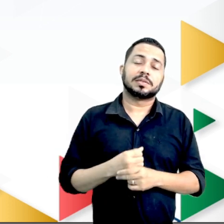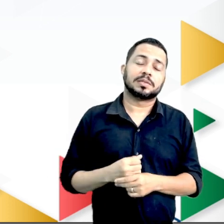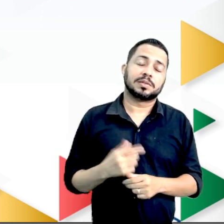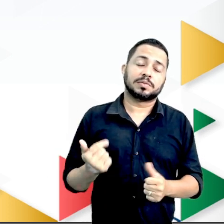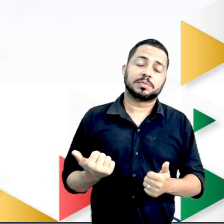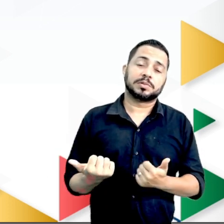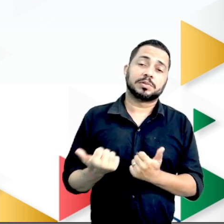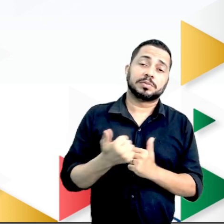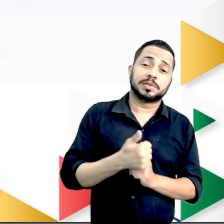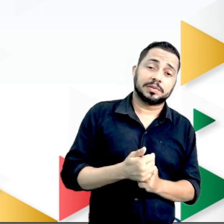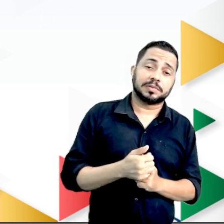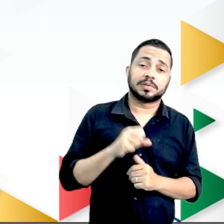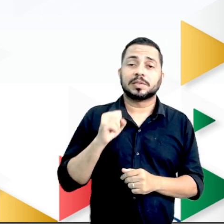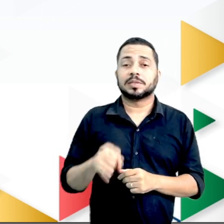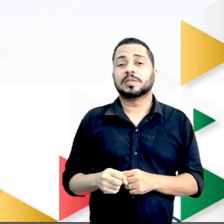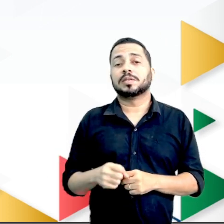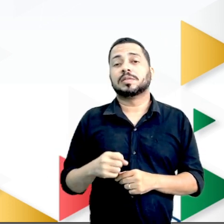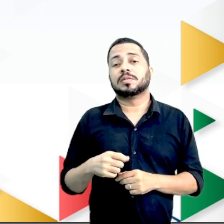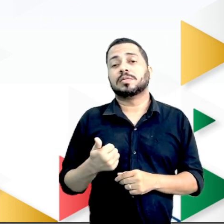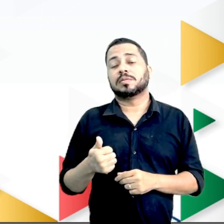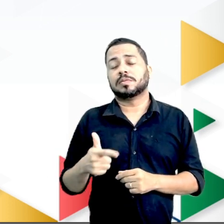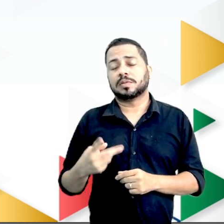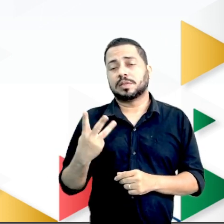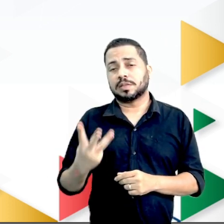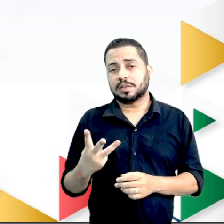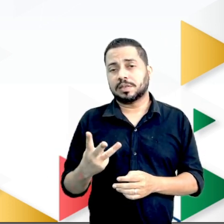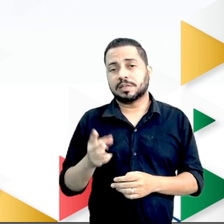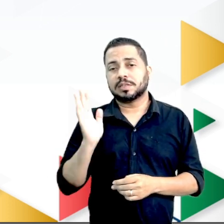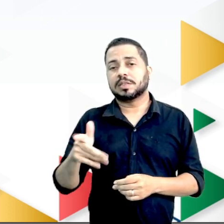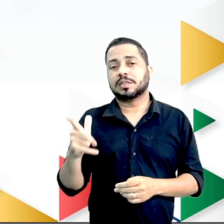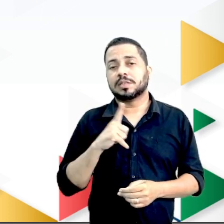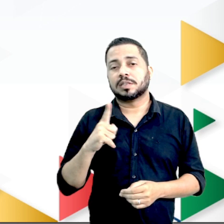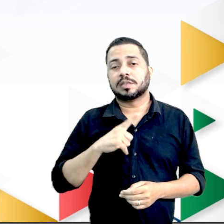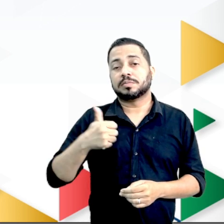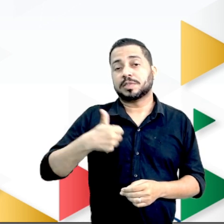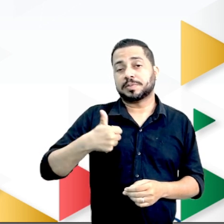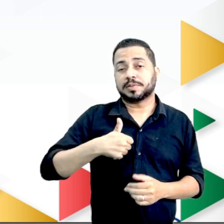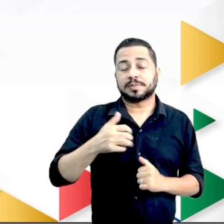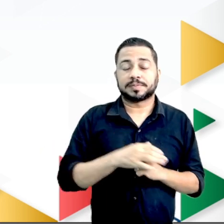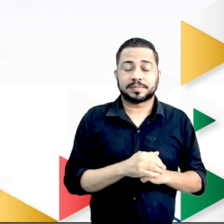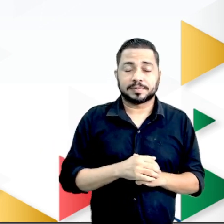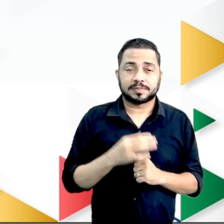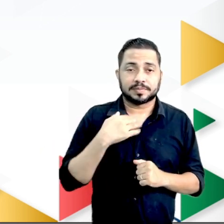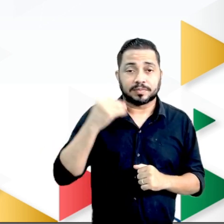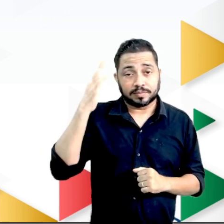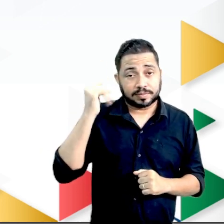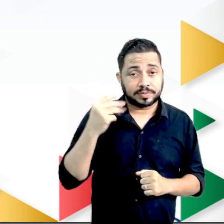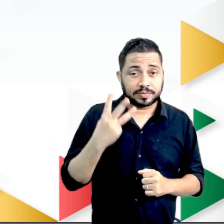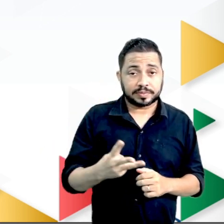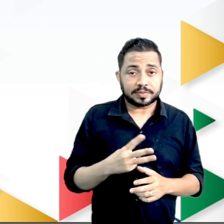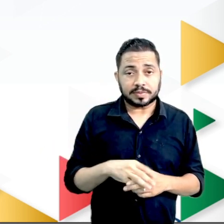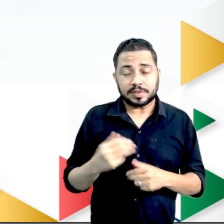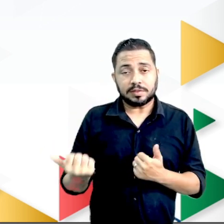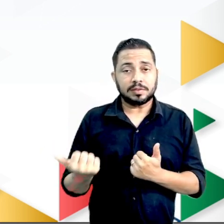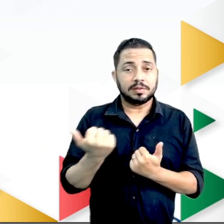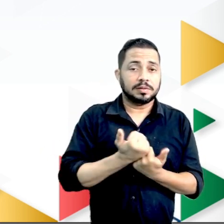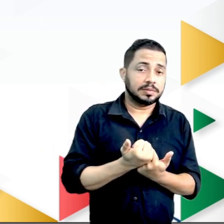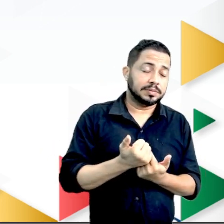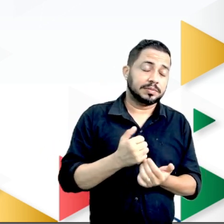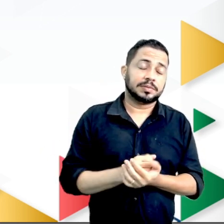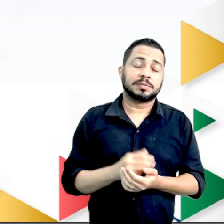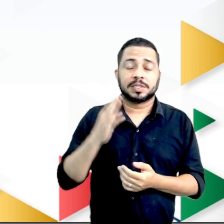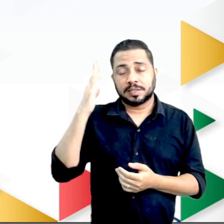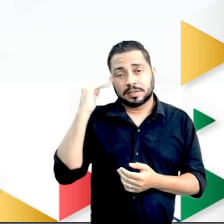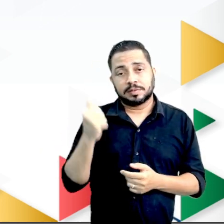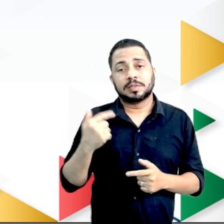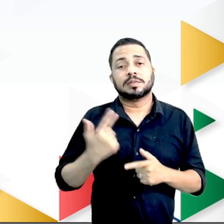substituir comigo. Se o A1 vale 3, eu já tenho o primeiro termo, tá bom? Eu sei que é 3, então eu vou substituir lá para